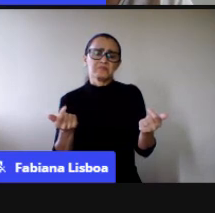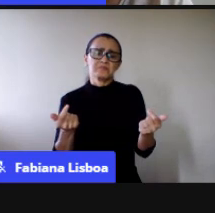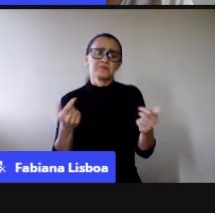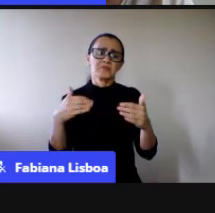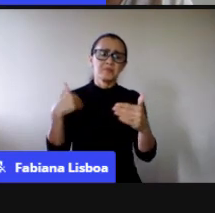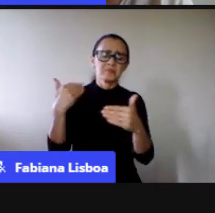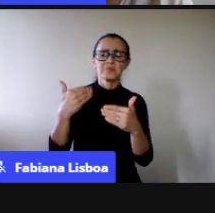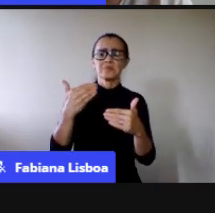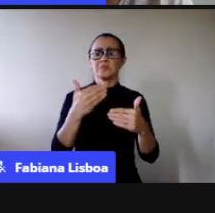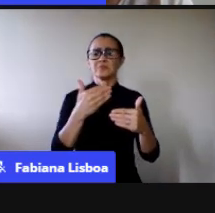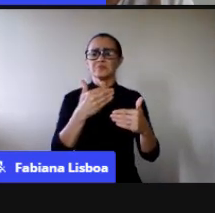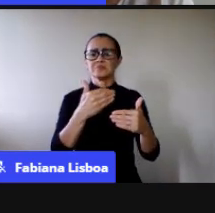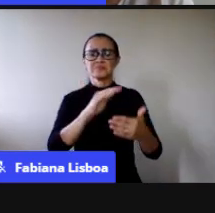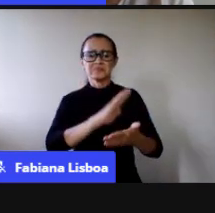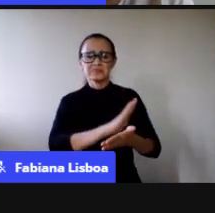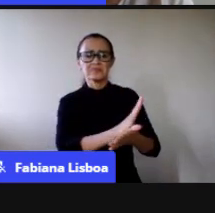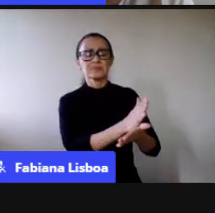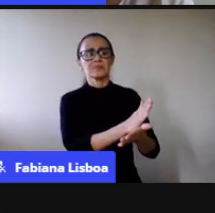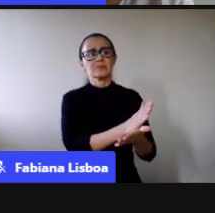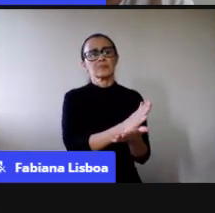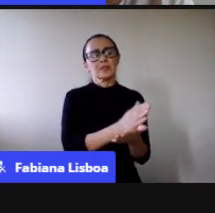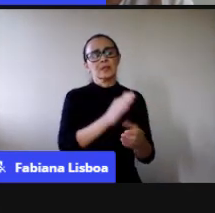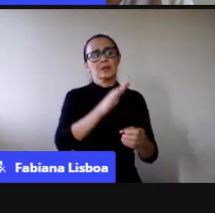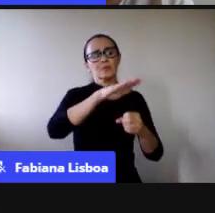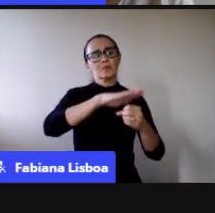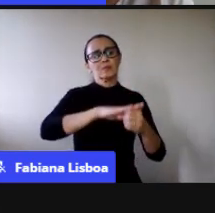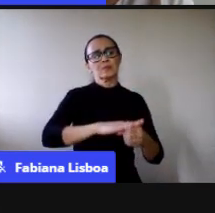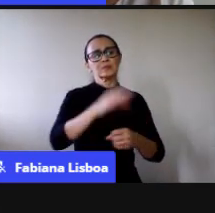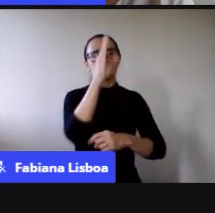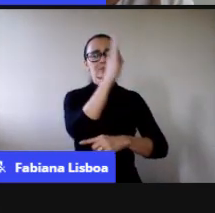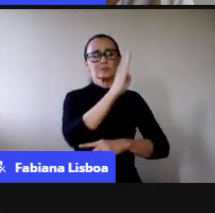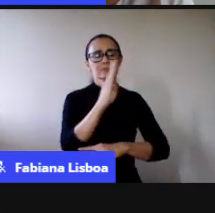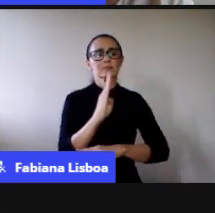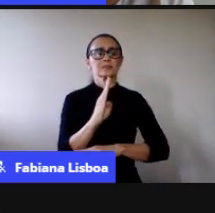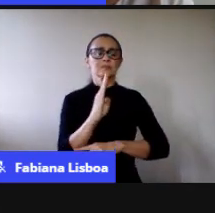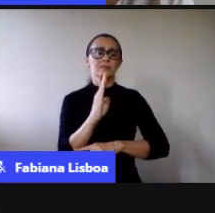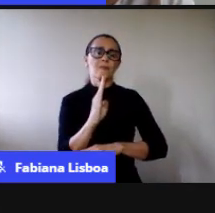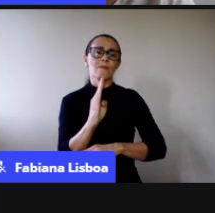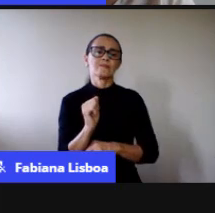exclusão e subalternização, com a colonização do Brasil,